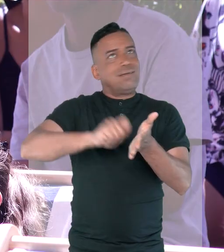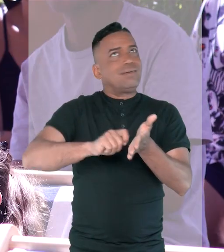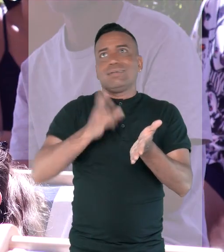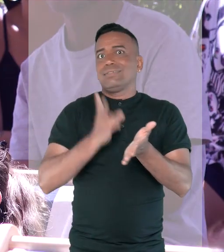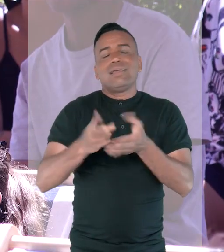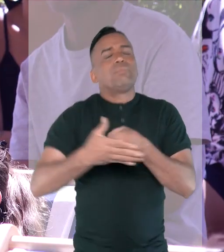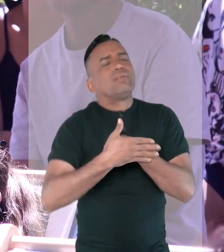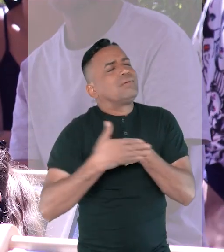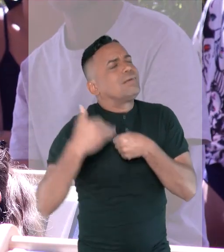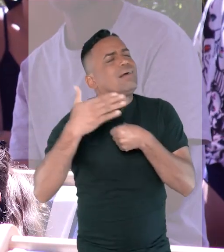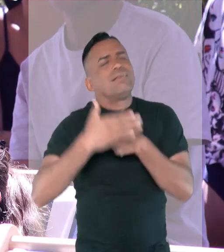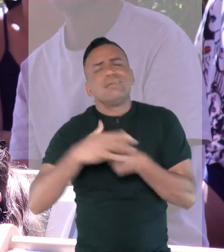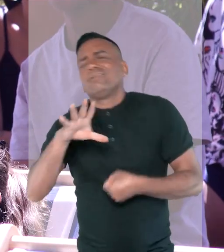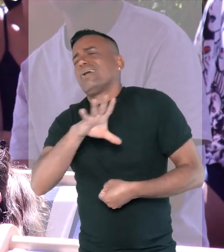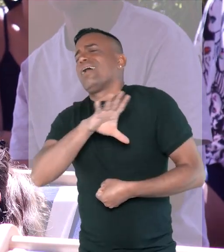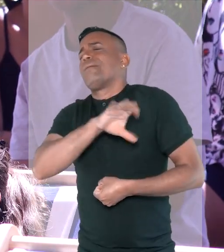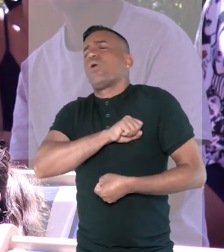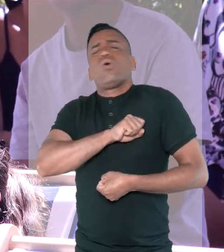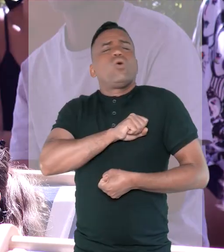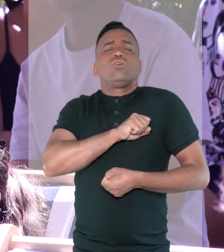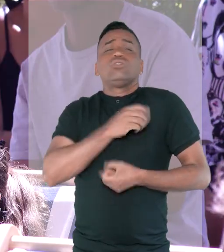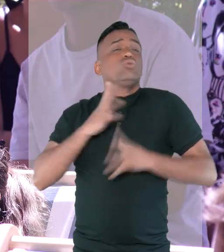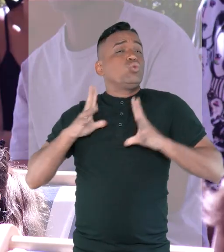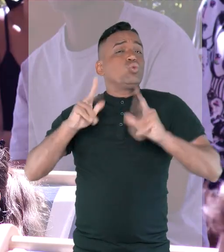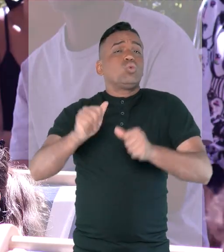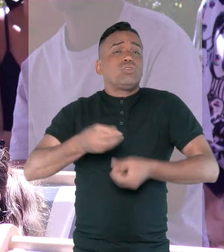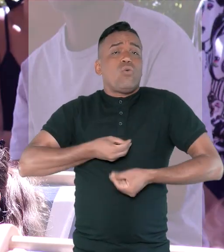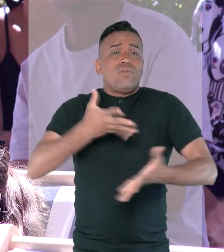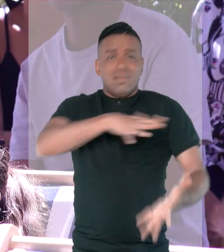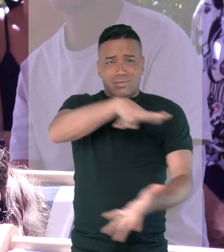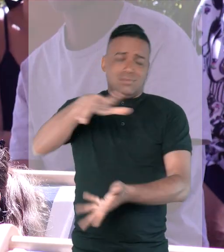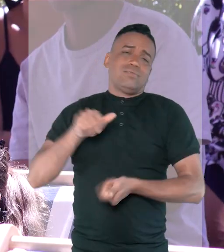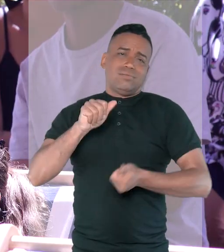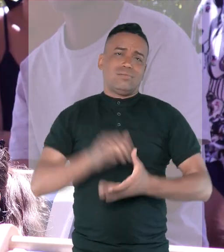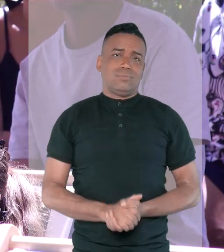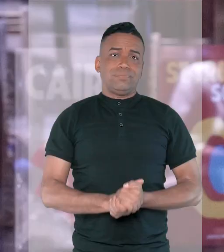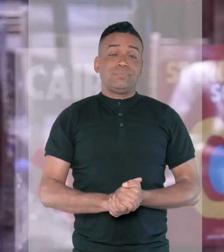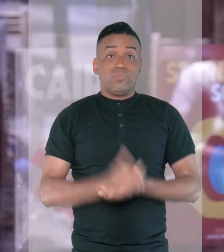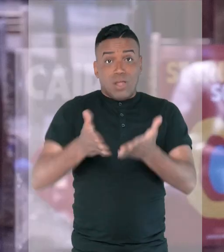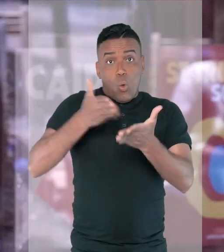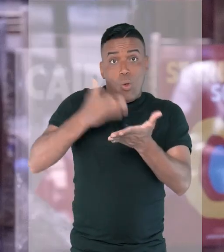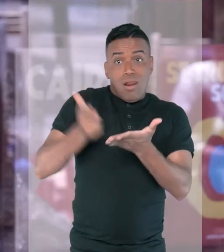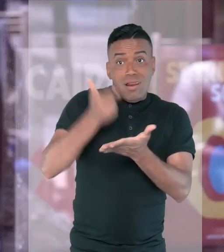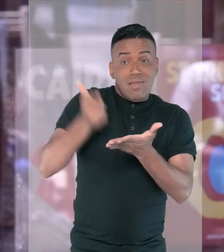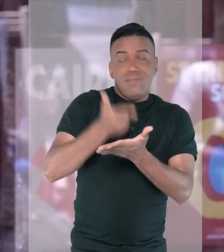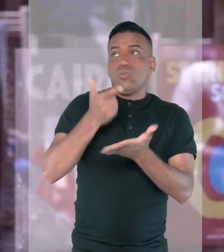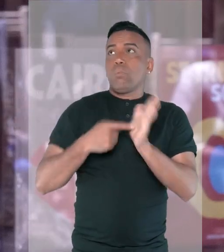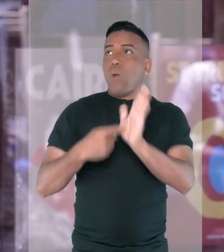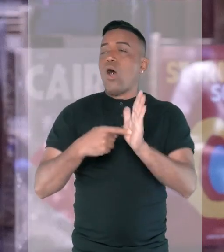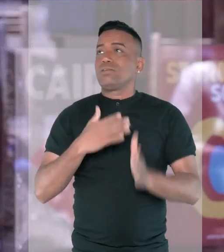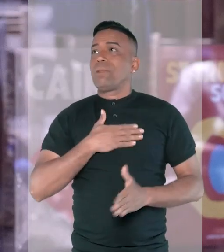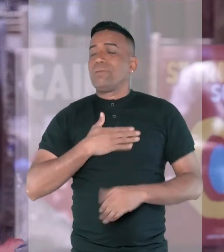escrita muito afetuosa, eu tenho muito carinho por tudo que eu coloco no mundo. A plateia assiste atentamente. Esse livro,